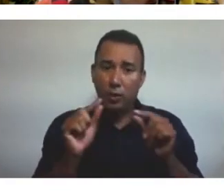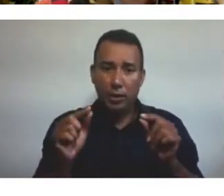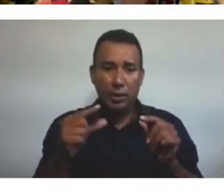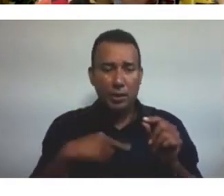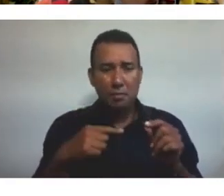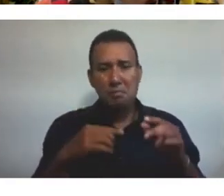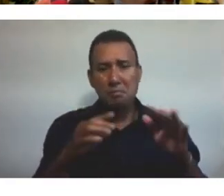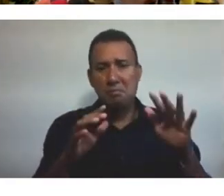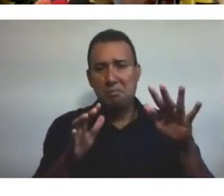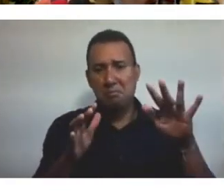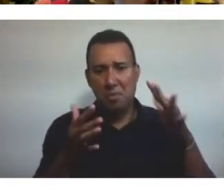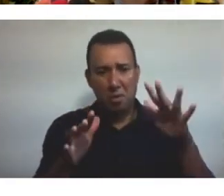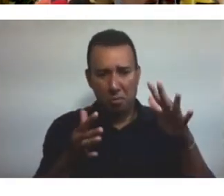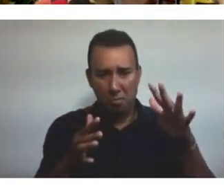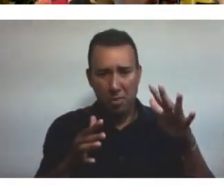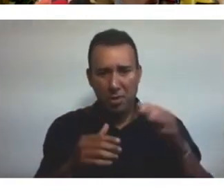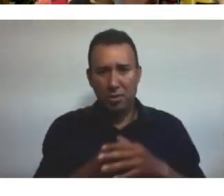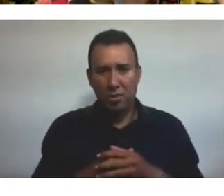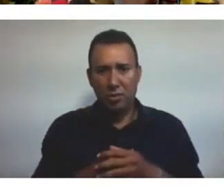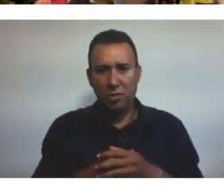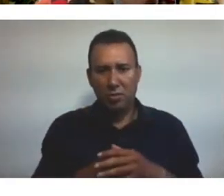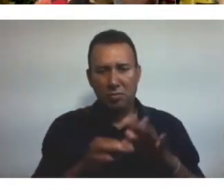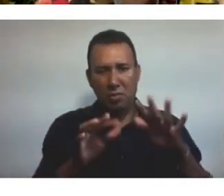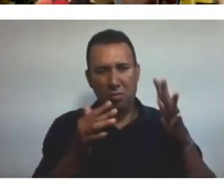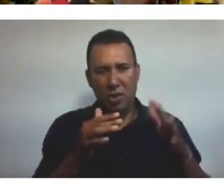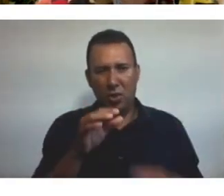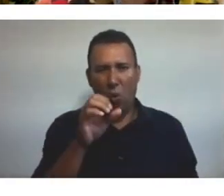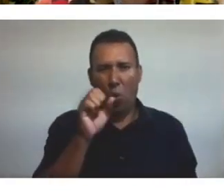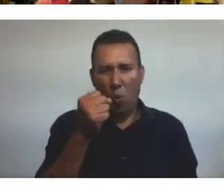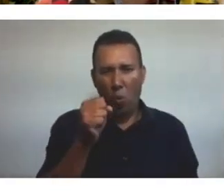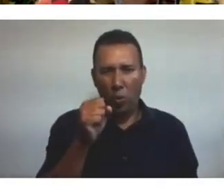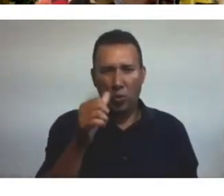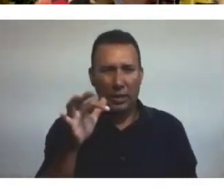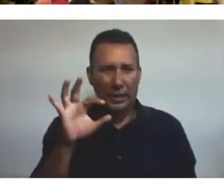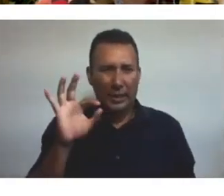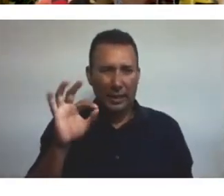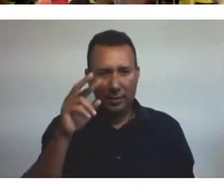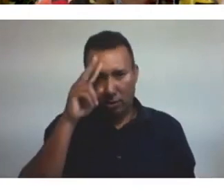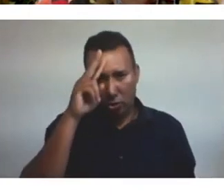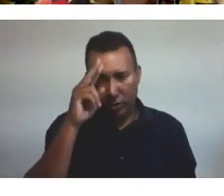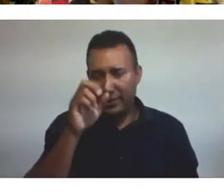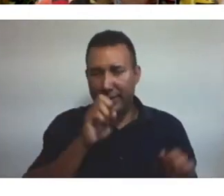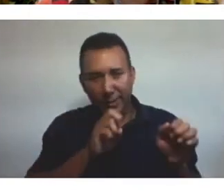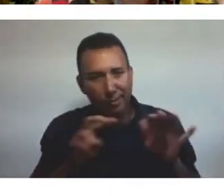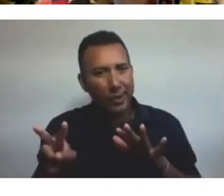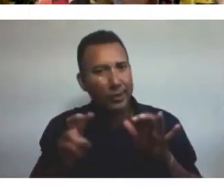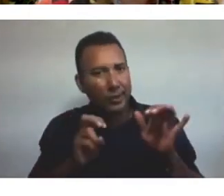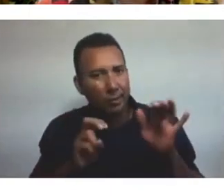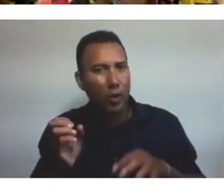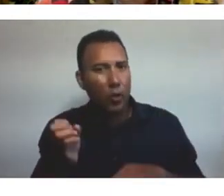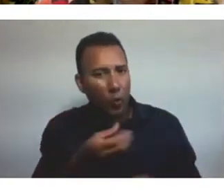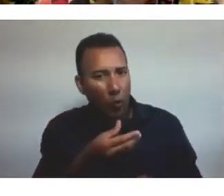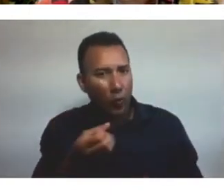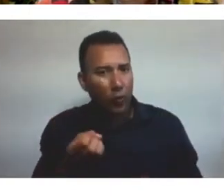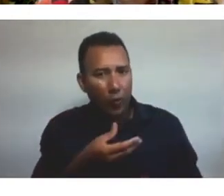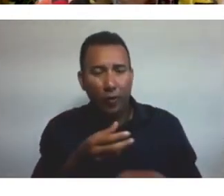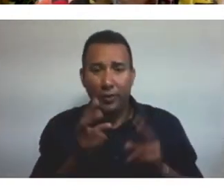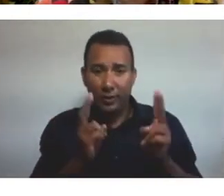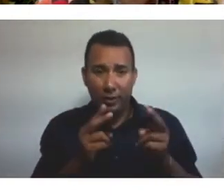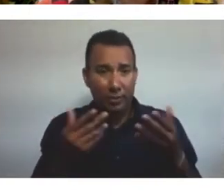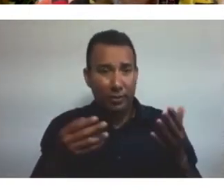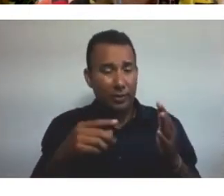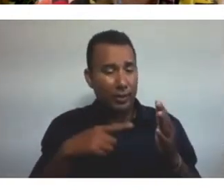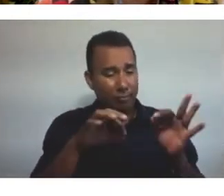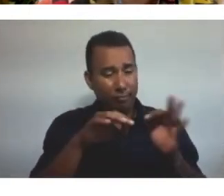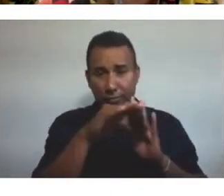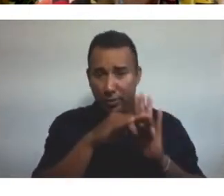ou menos de 8 a 10 histórias novas por semana, e essas histórias ficam programadas e com